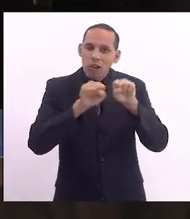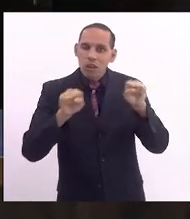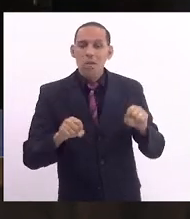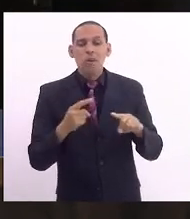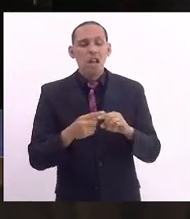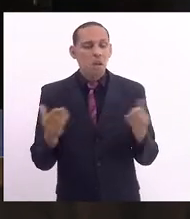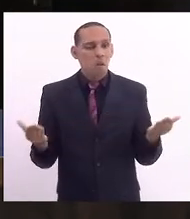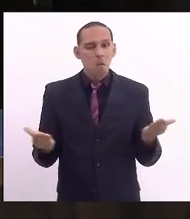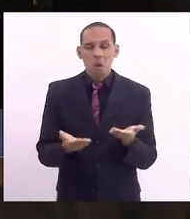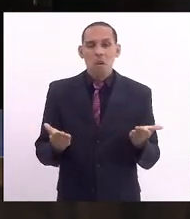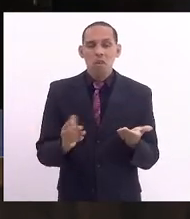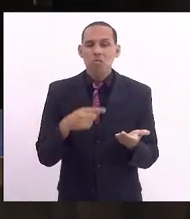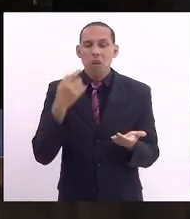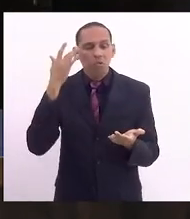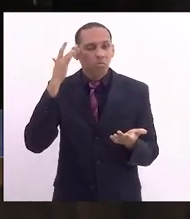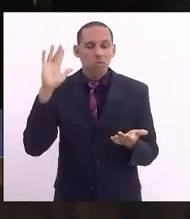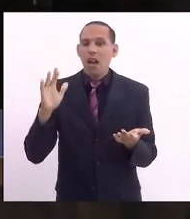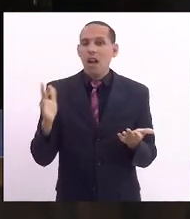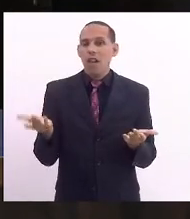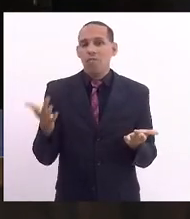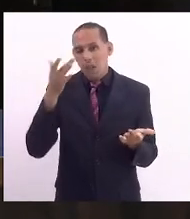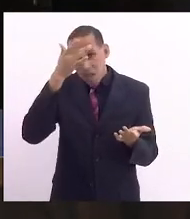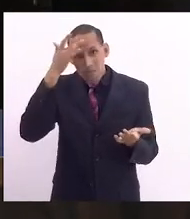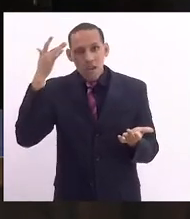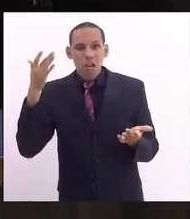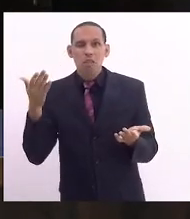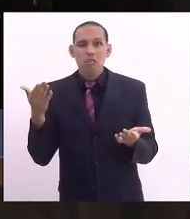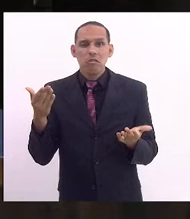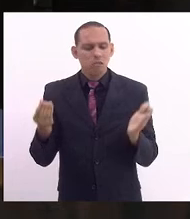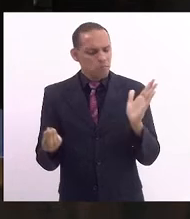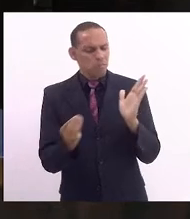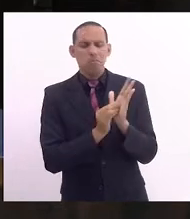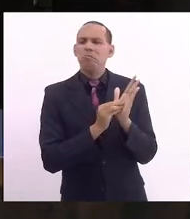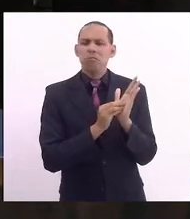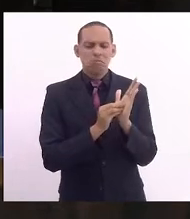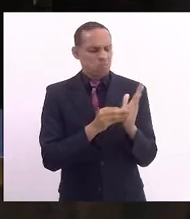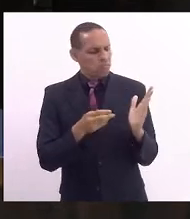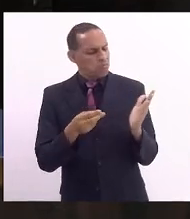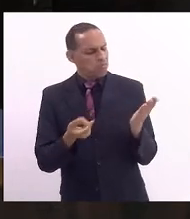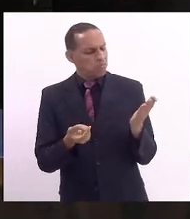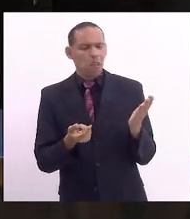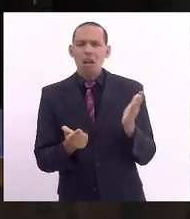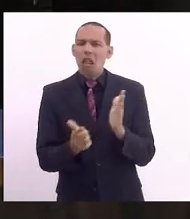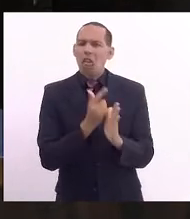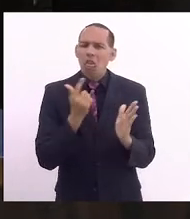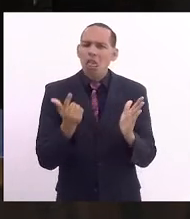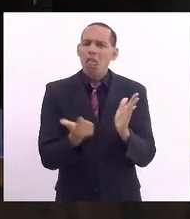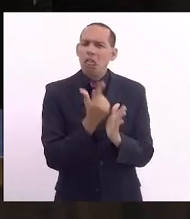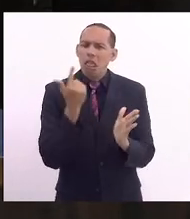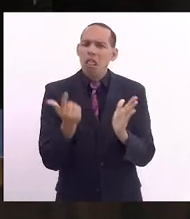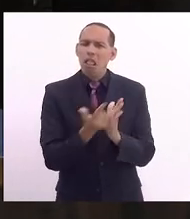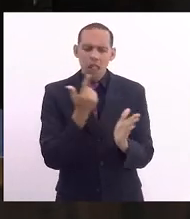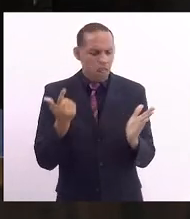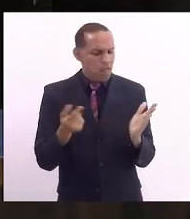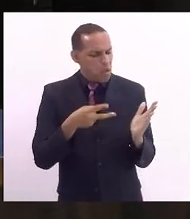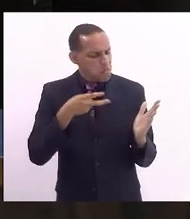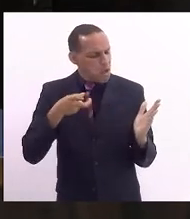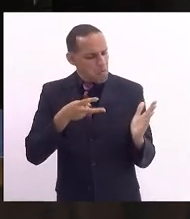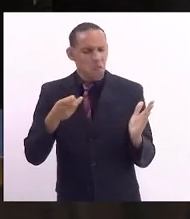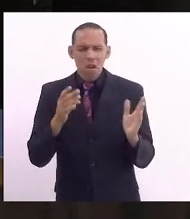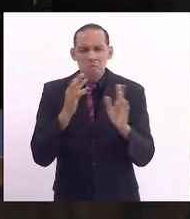por hoje não sabemos como as vítimas vão parar no livro de reconhecimento, o livro de suspeitos. Inclusive, o